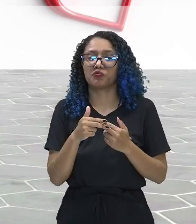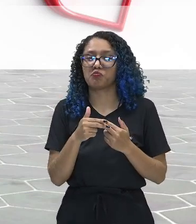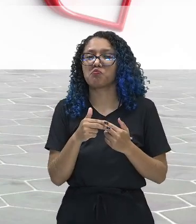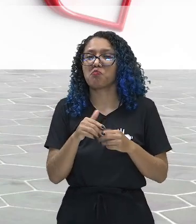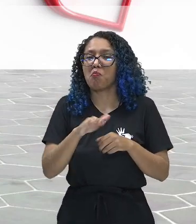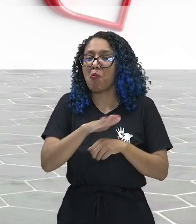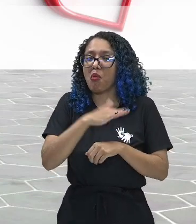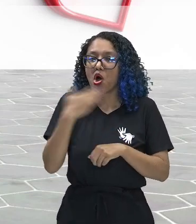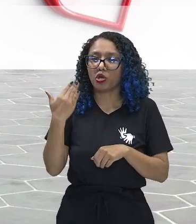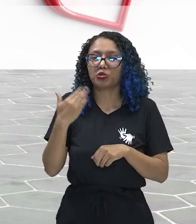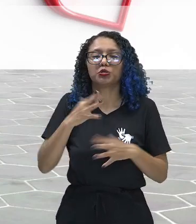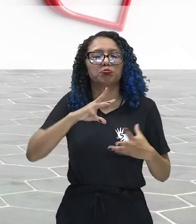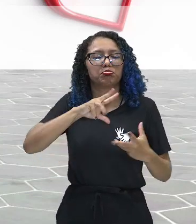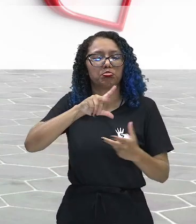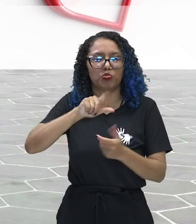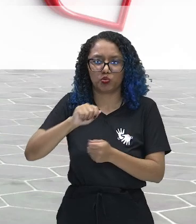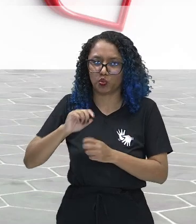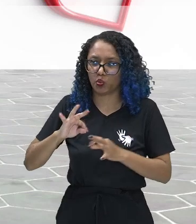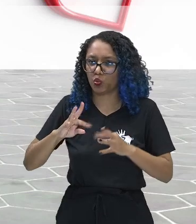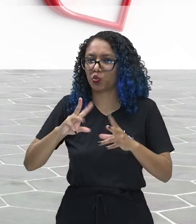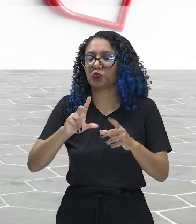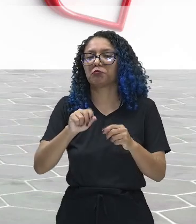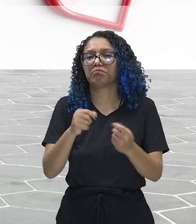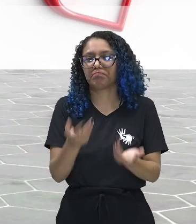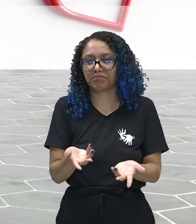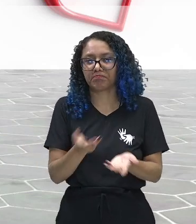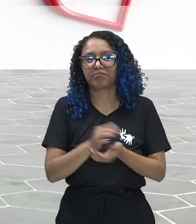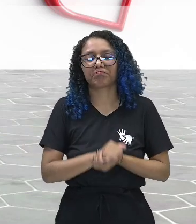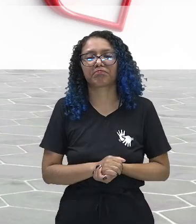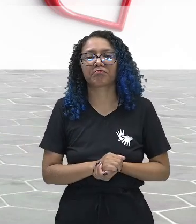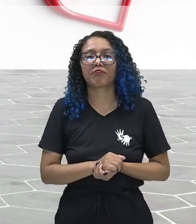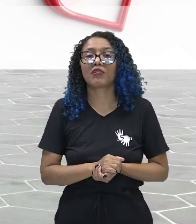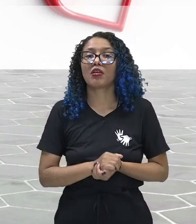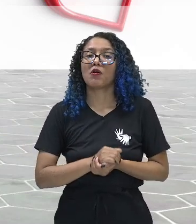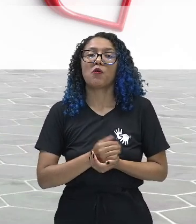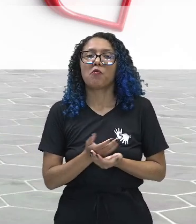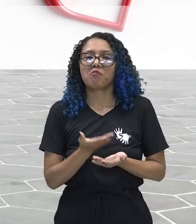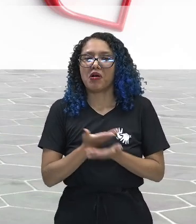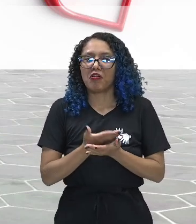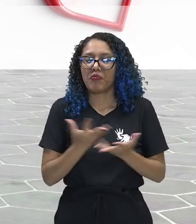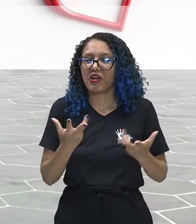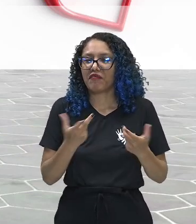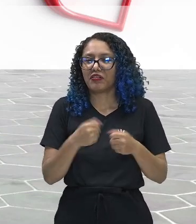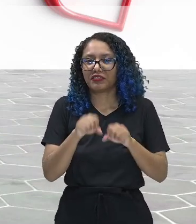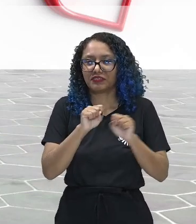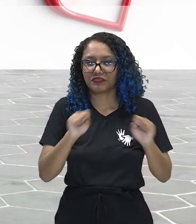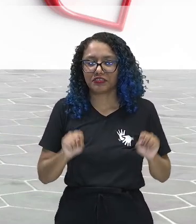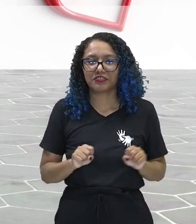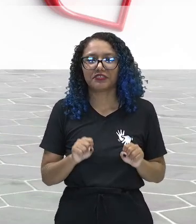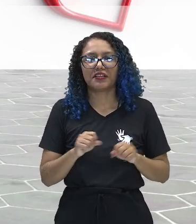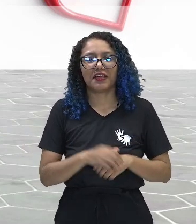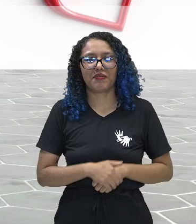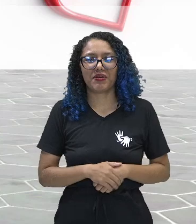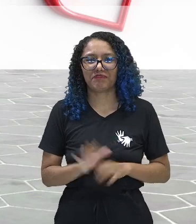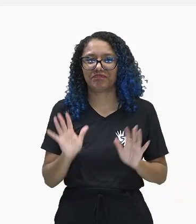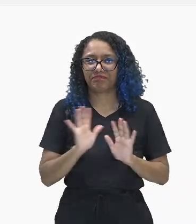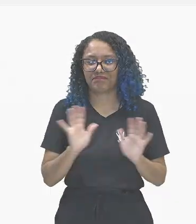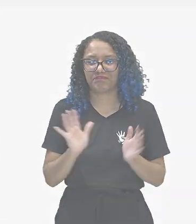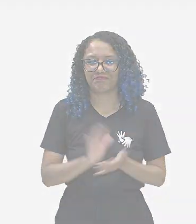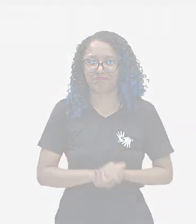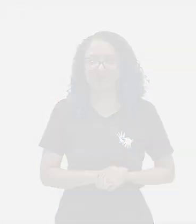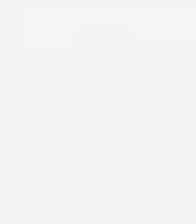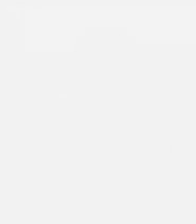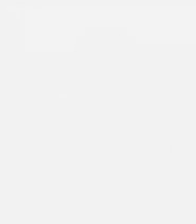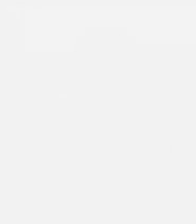ó, nós tivemos aqui uma aula, né, rica, uma viagem pelo sistema circulatório. Até a próxima.